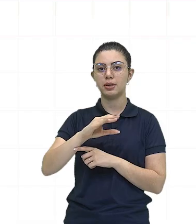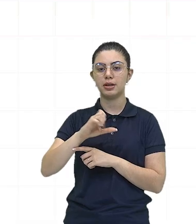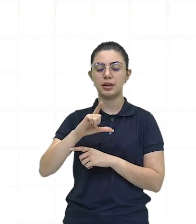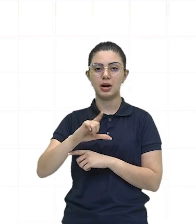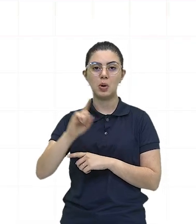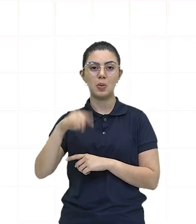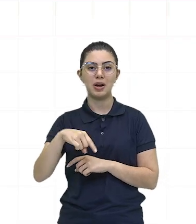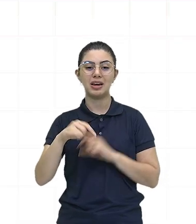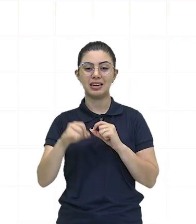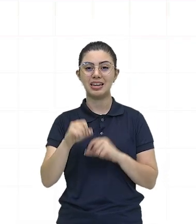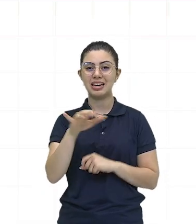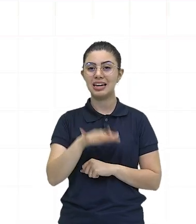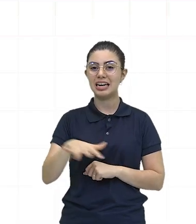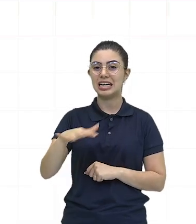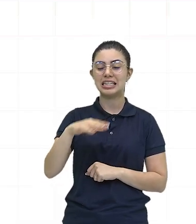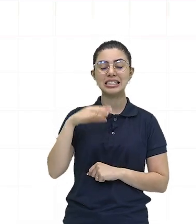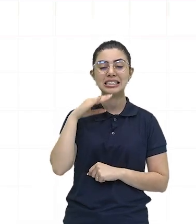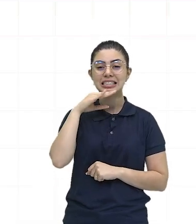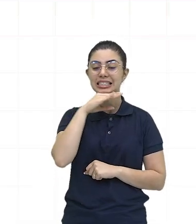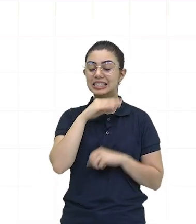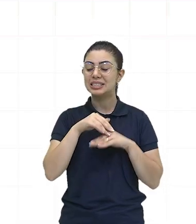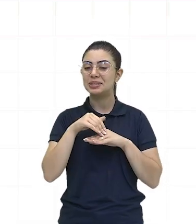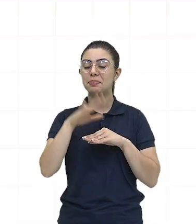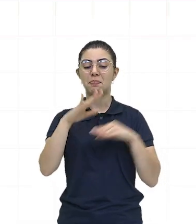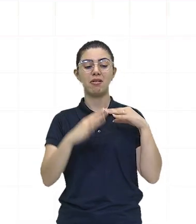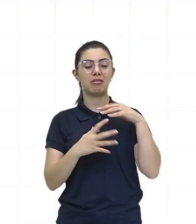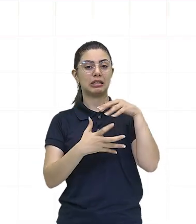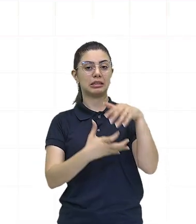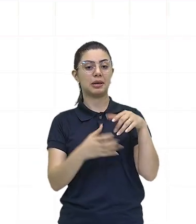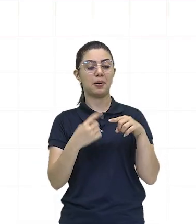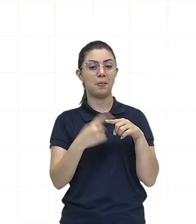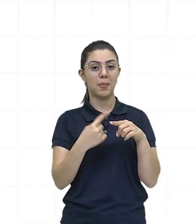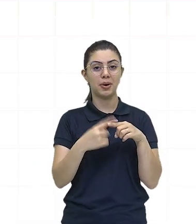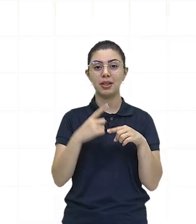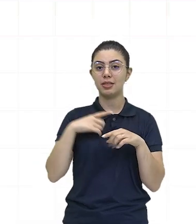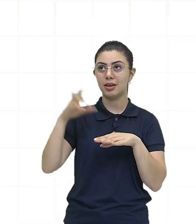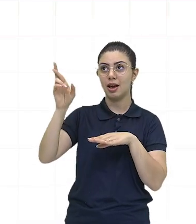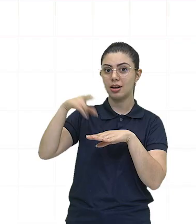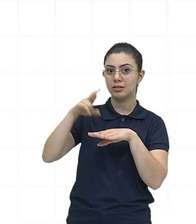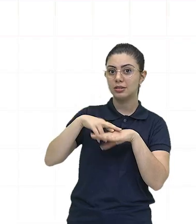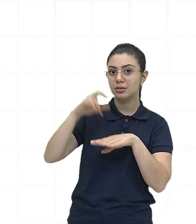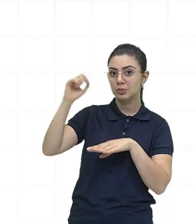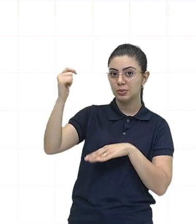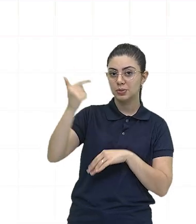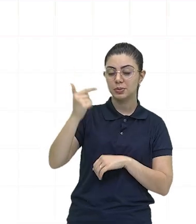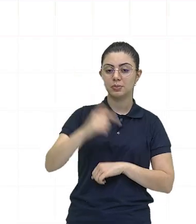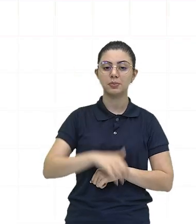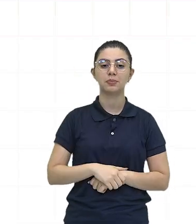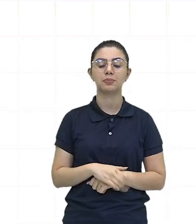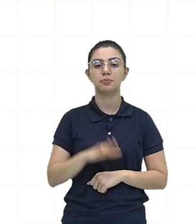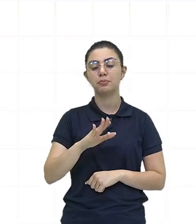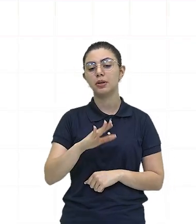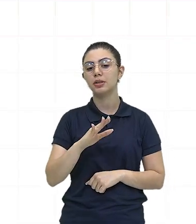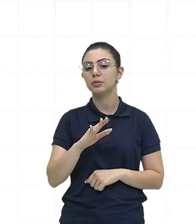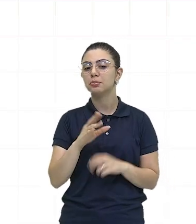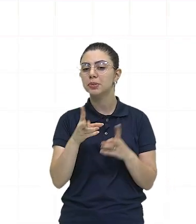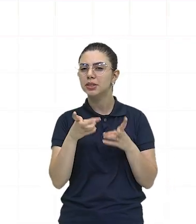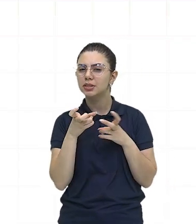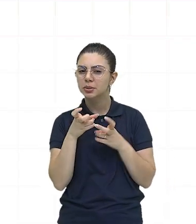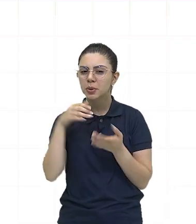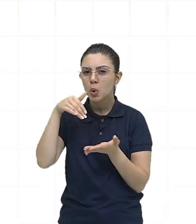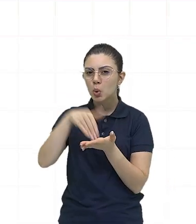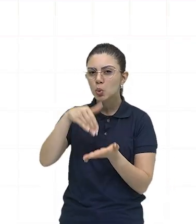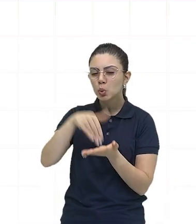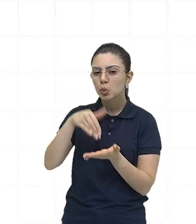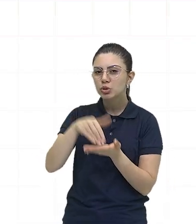nosso planeta, devido à maior incidência de radiação solar. Mas nós temos uma pequena